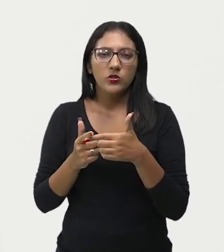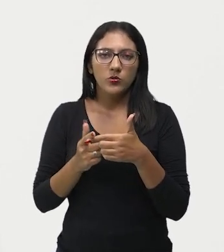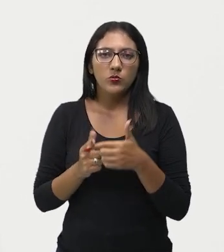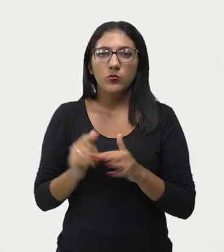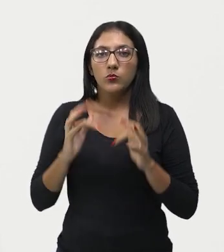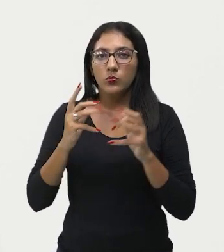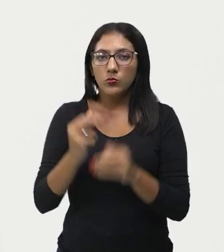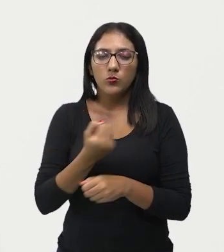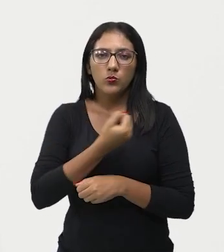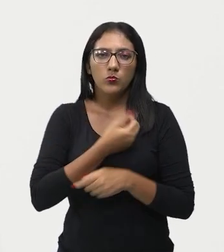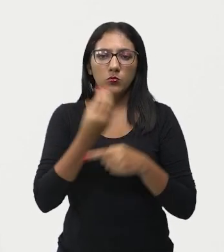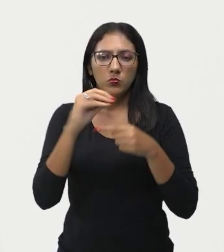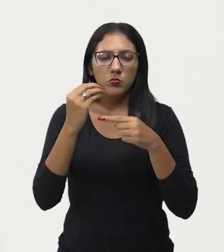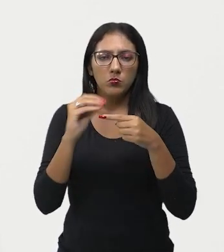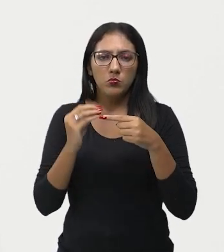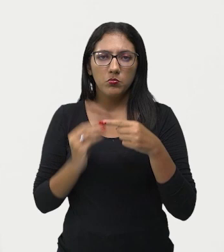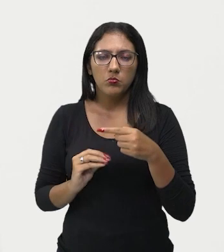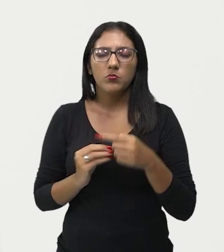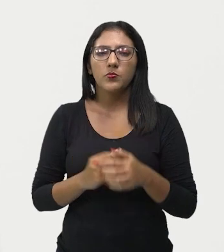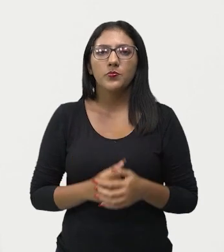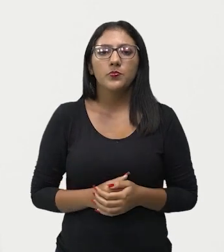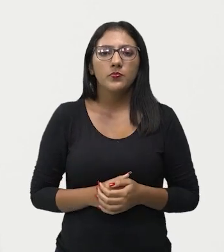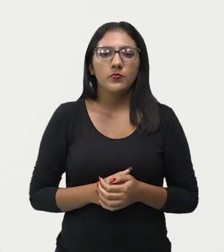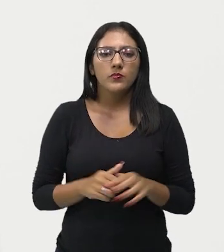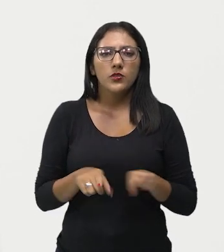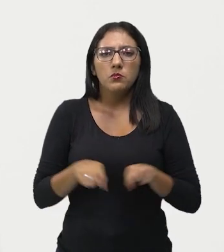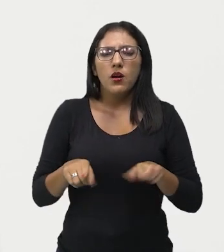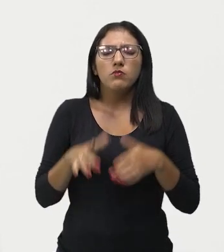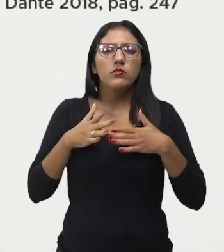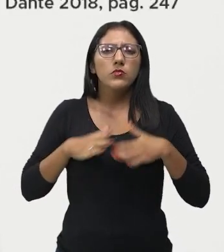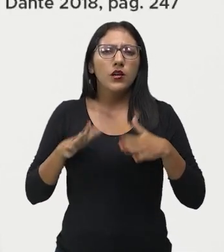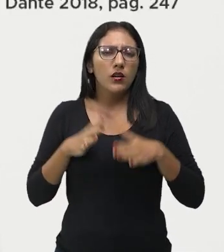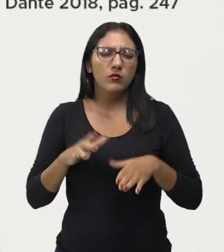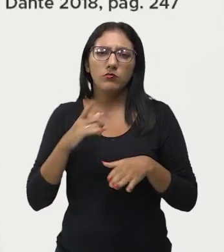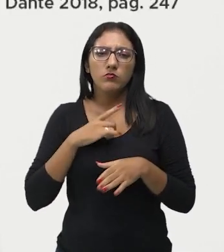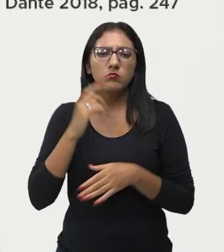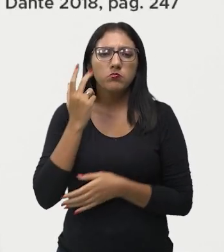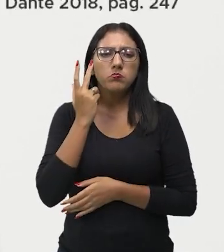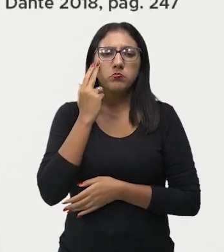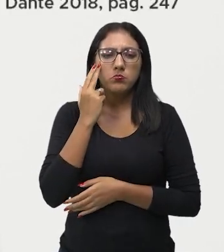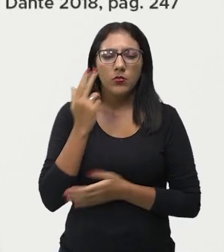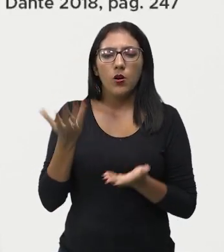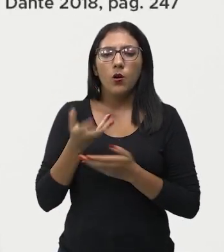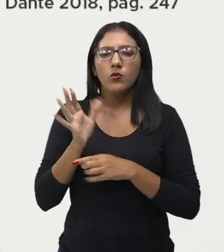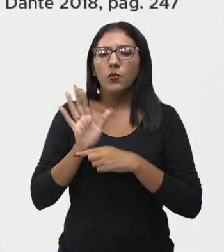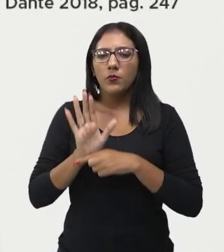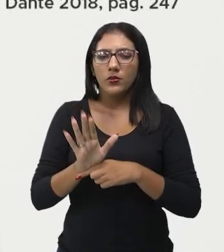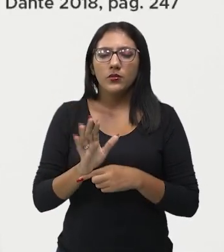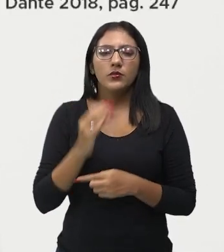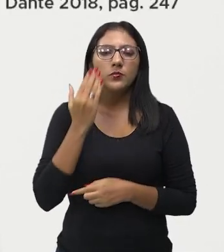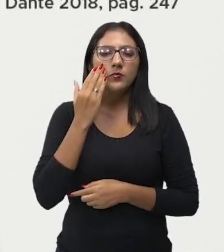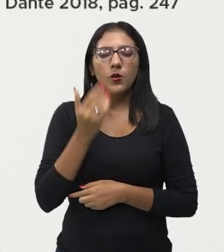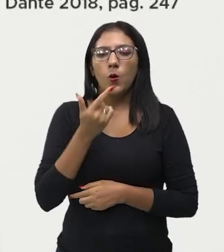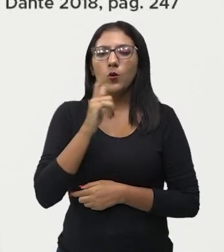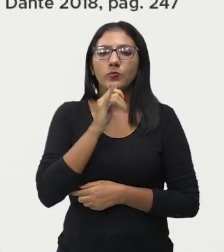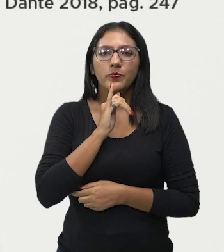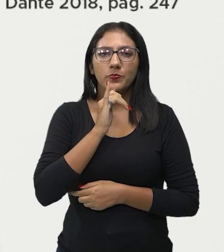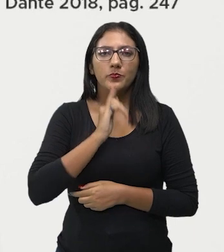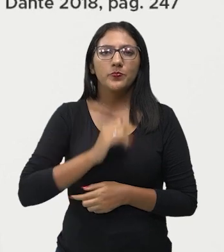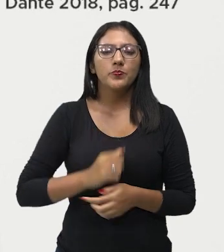da frequência absoluta. Mas não te assusta não, porque é bem tranquilo aqui. O professor vai mostrar para você aqui, ó, mais um exemplo.